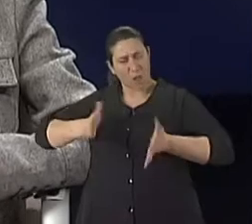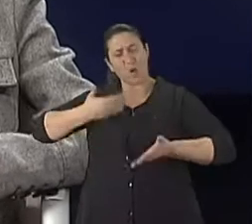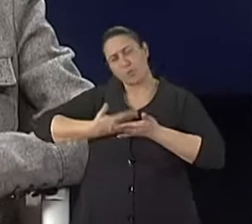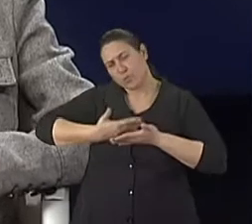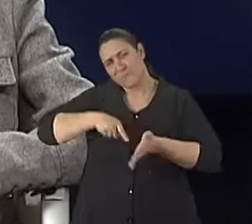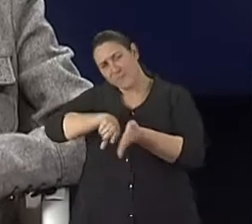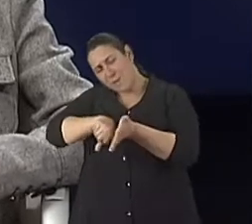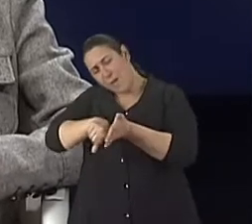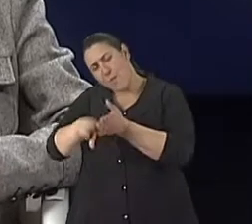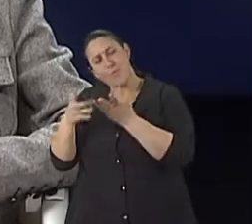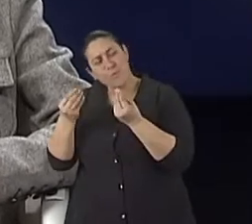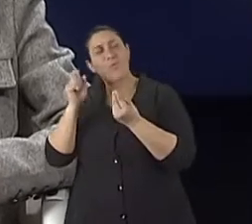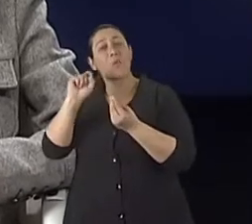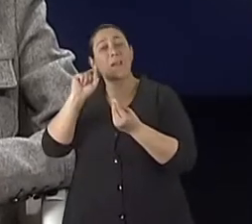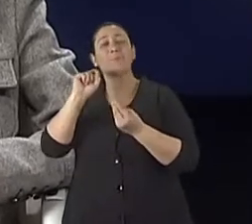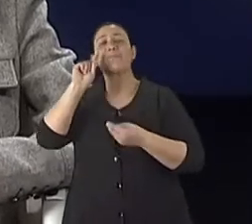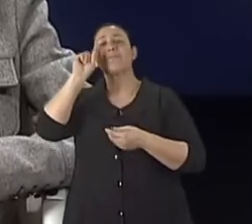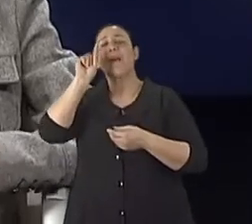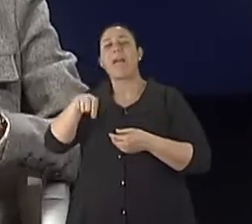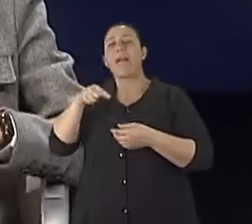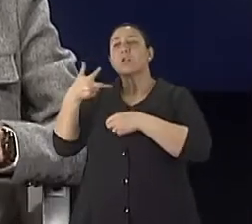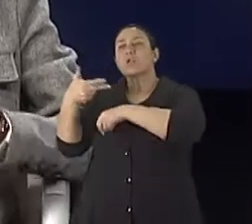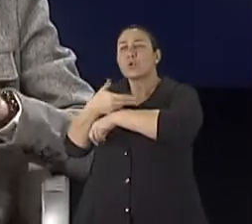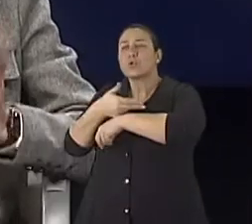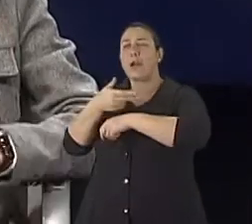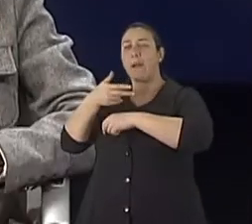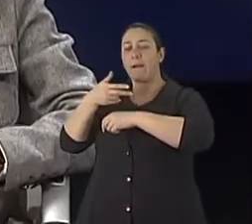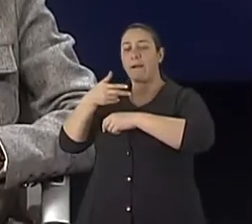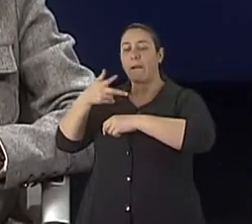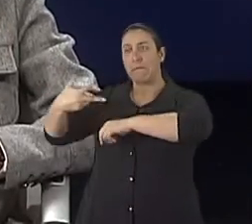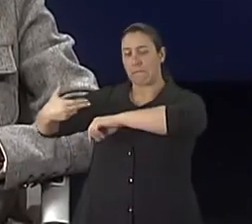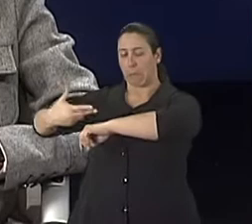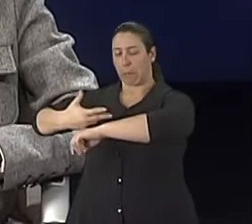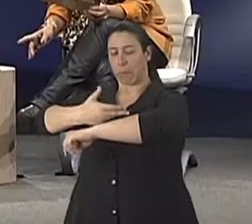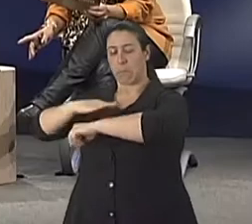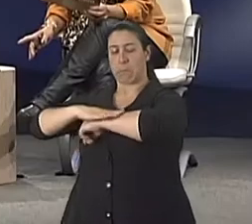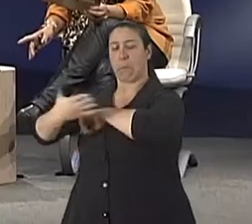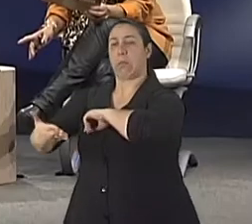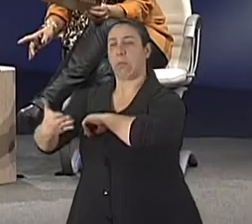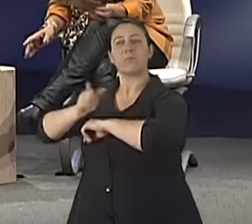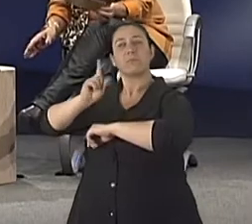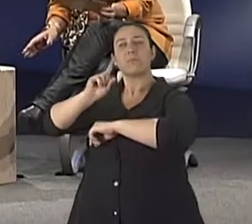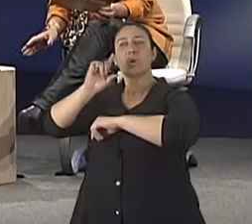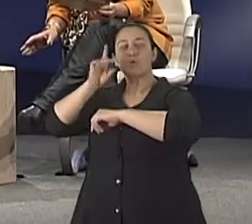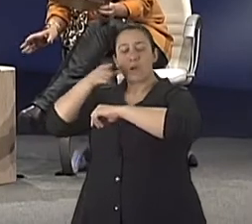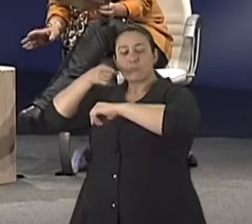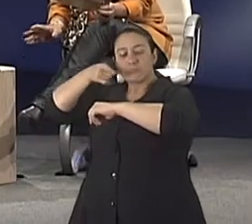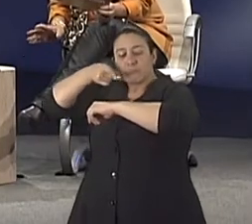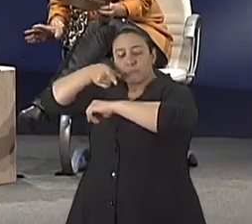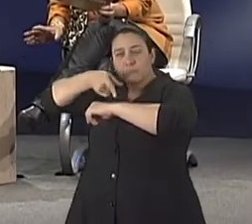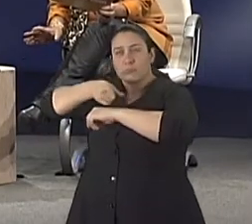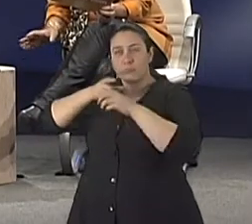com cirurgias digamos minimamente invasivas é o que está na moda que tem feijão essas agulhas aqui isso a gente tem aqui alguns exemplos